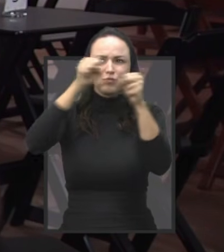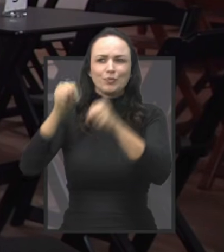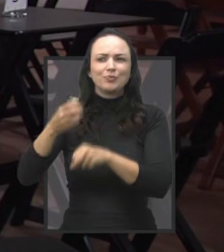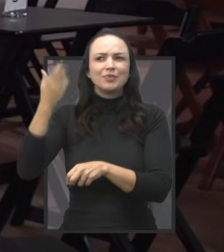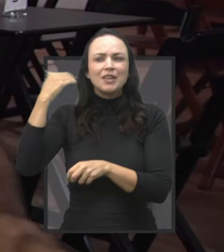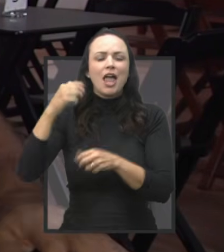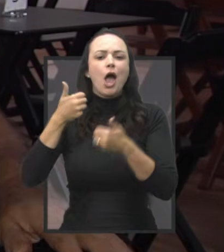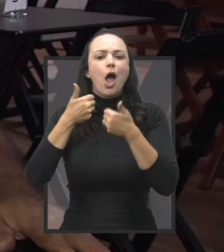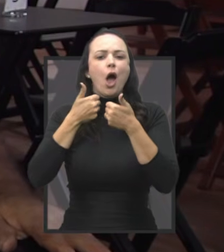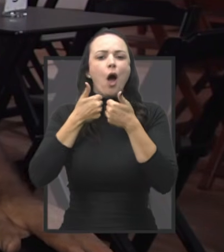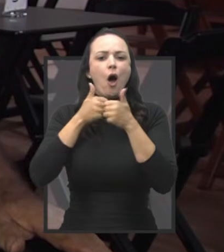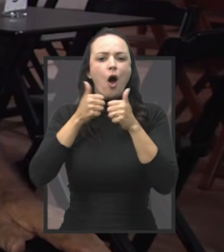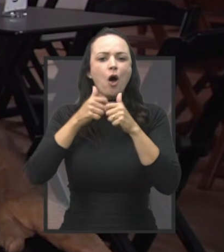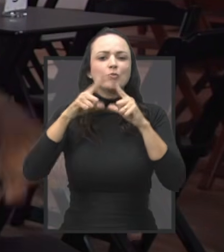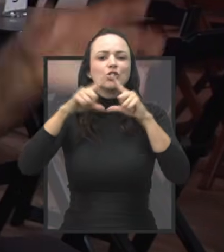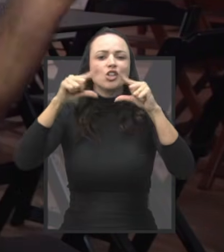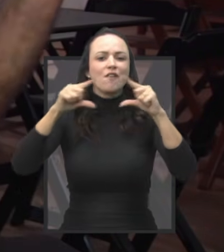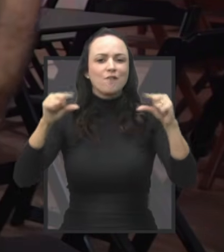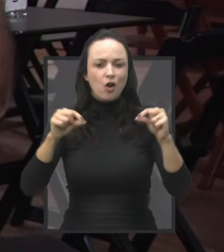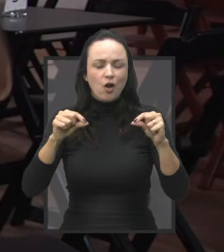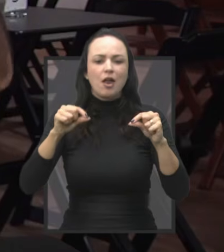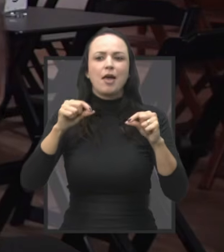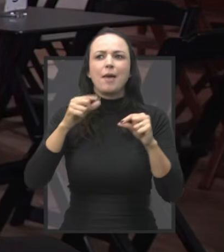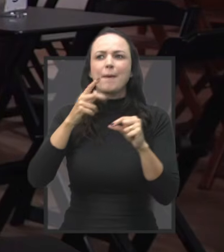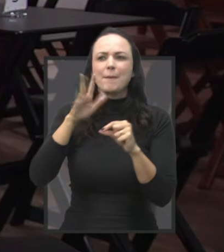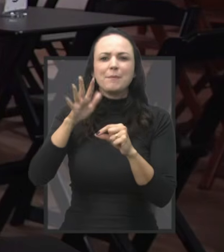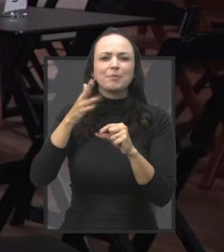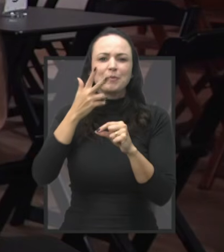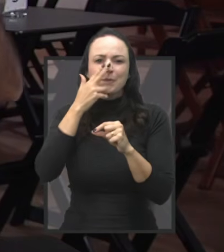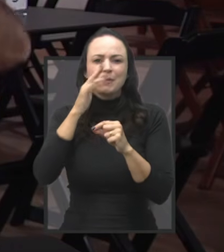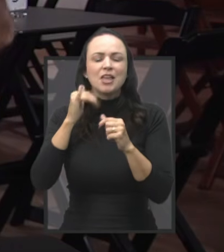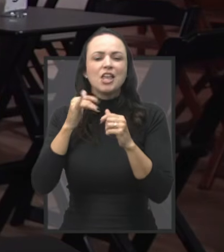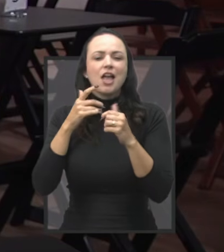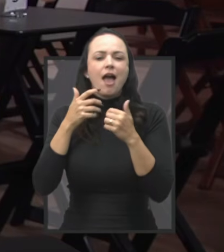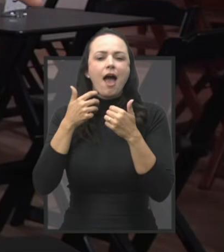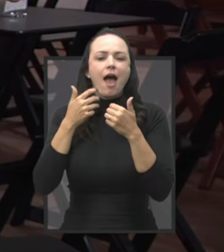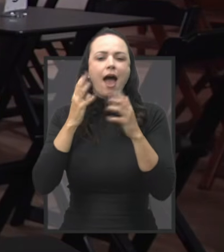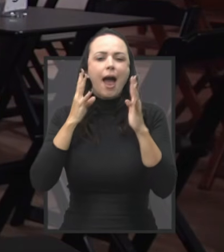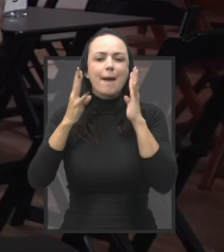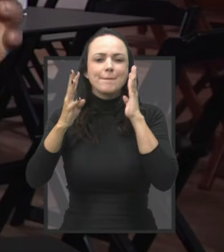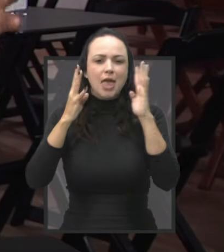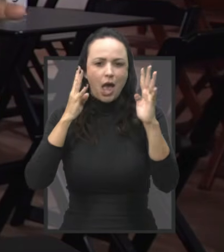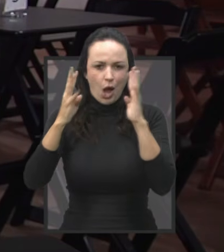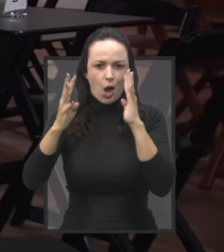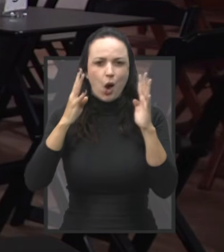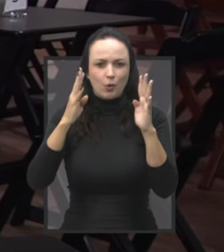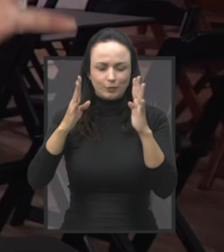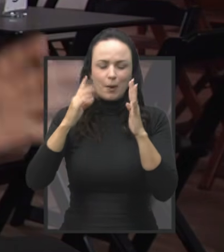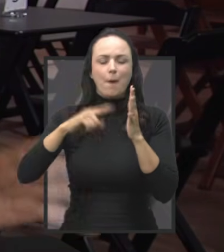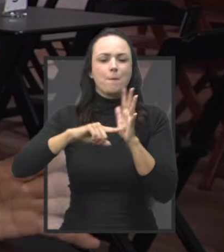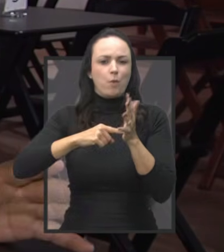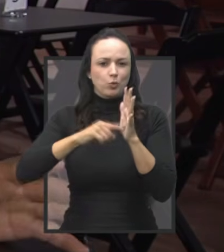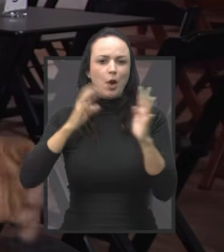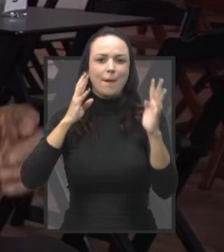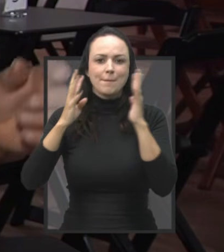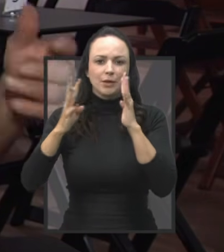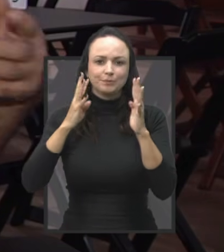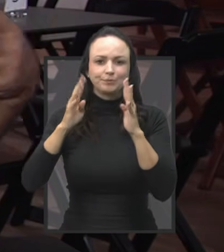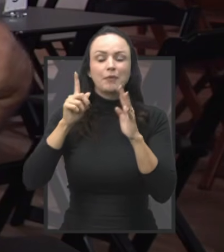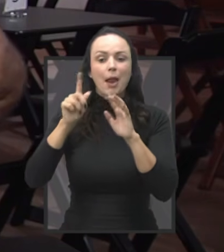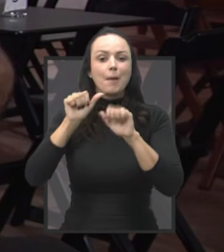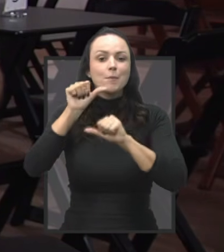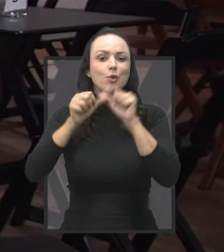um ônibus Chevrolet, tipo um caminhão, a gabina era do caminhão, o motor do caminhão